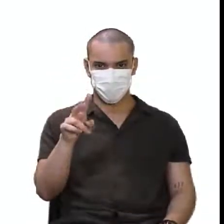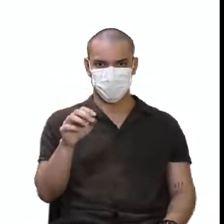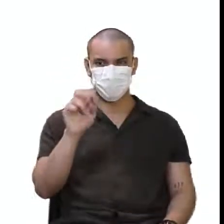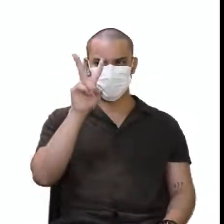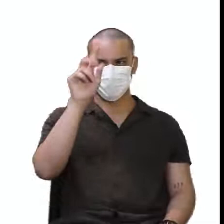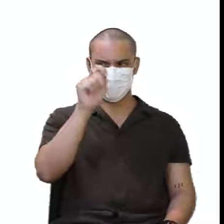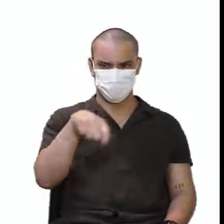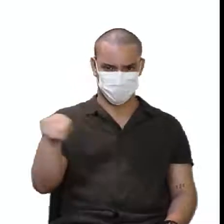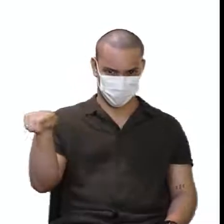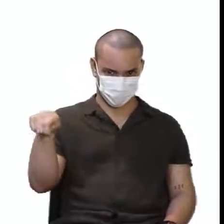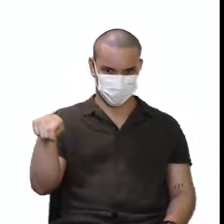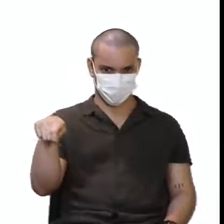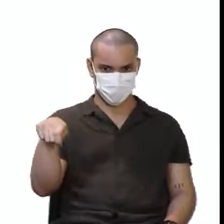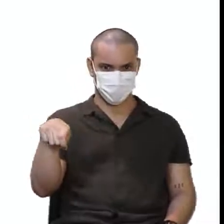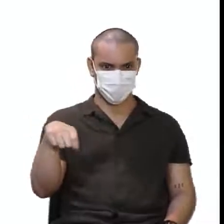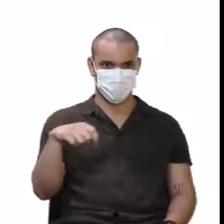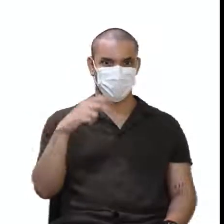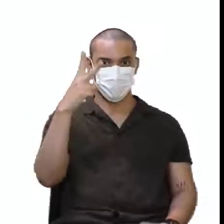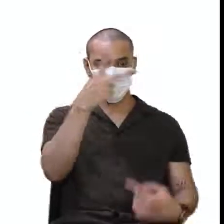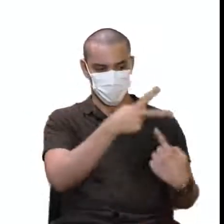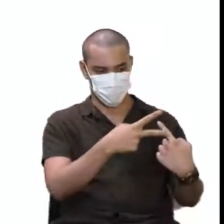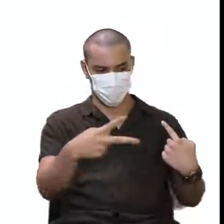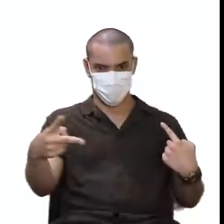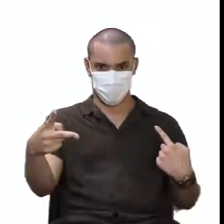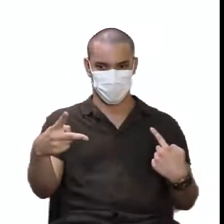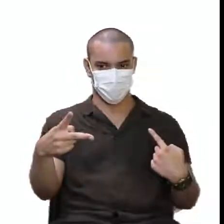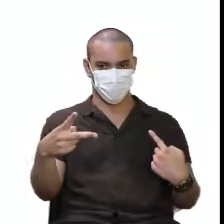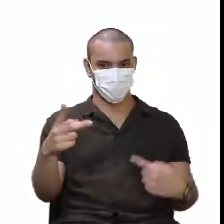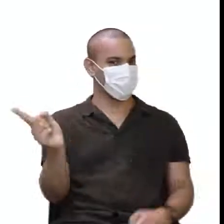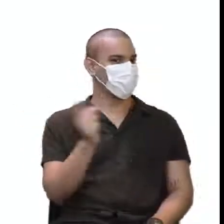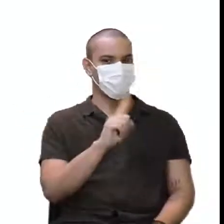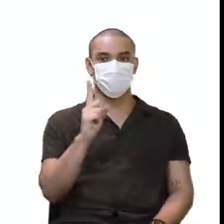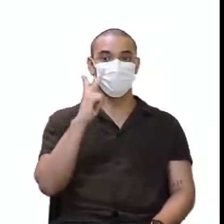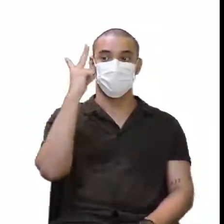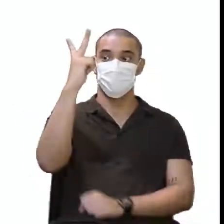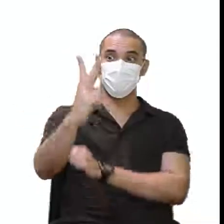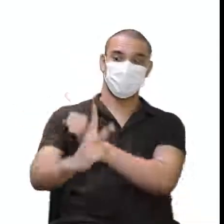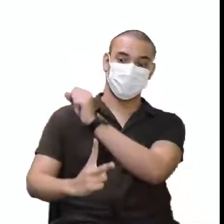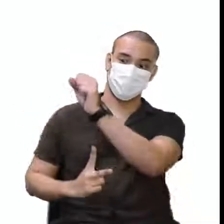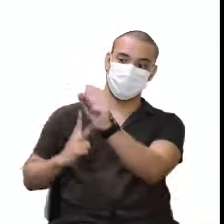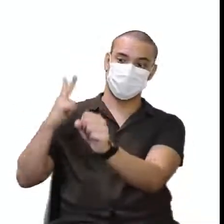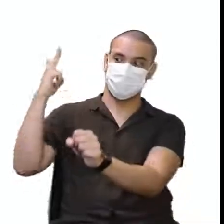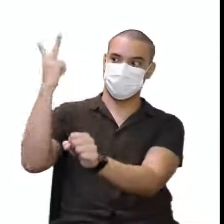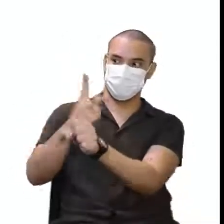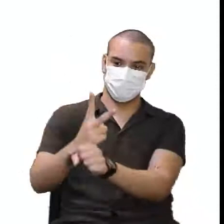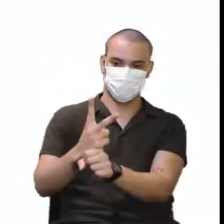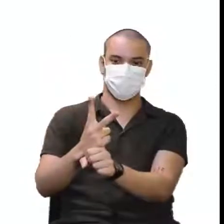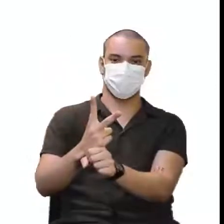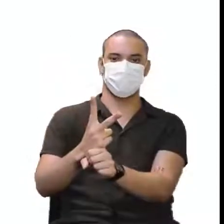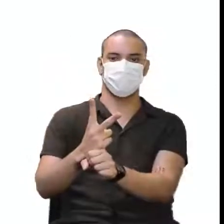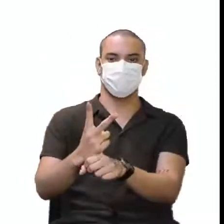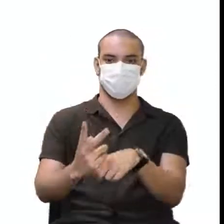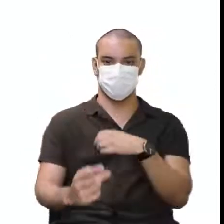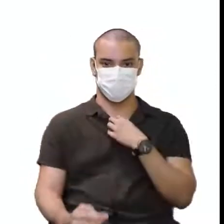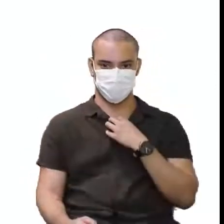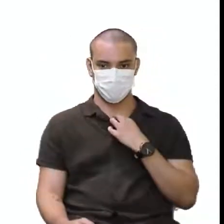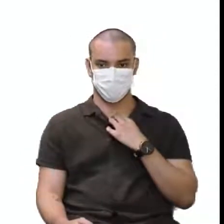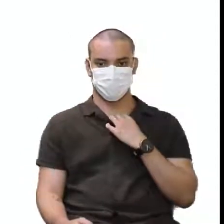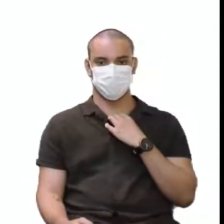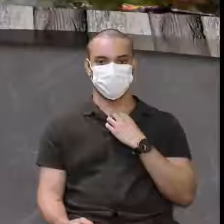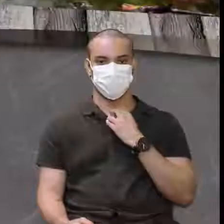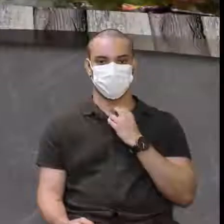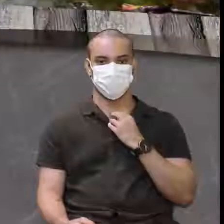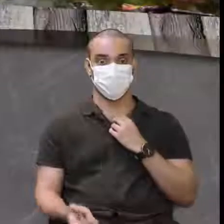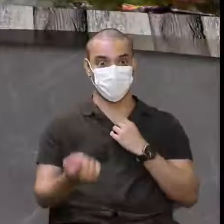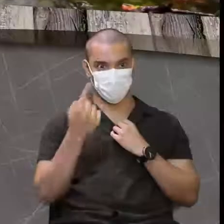2 meses, não são 2 semanas. São 2 anos. Vou para cá de novo.